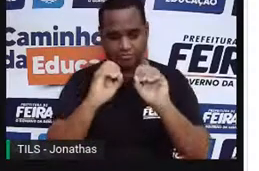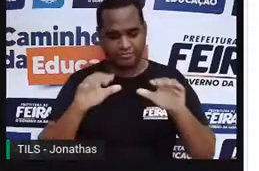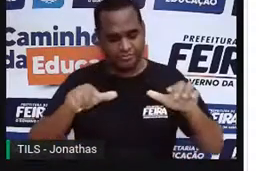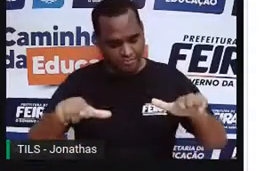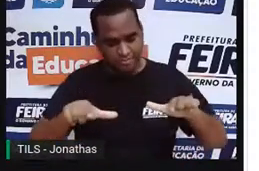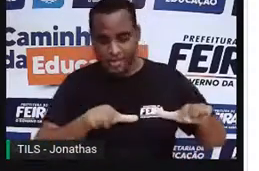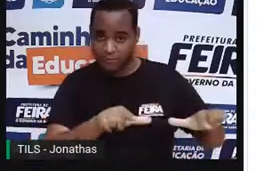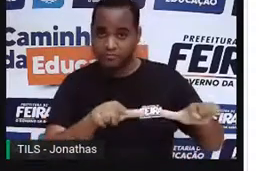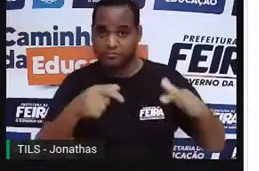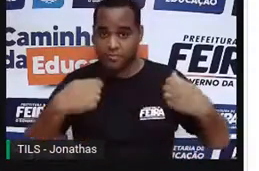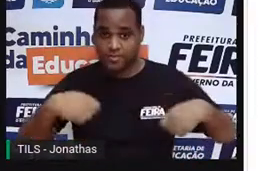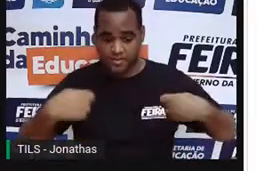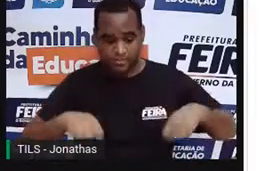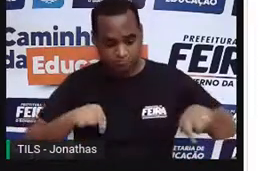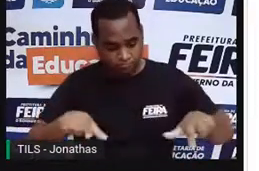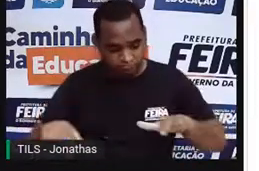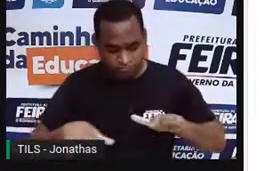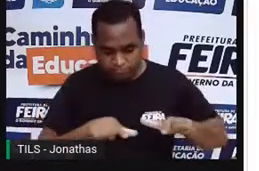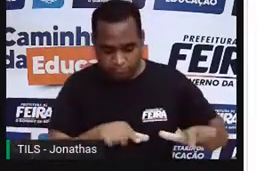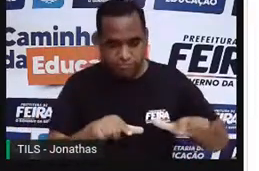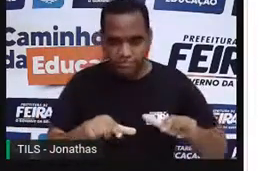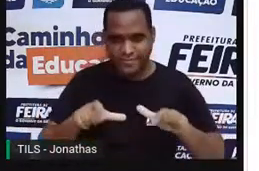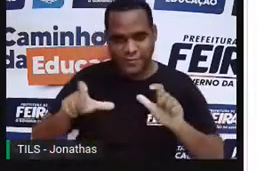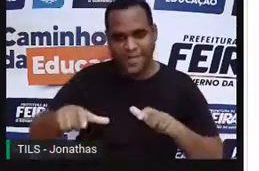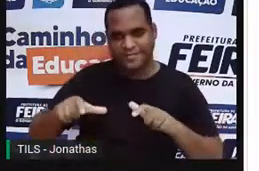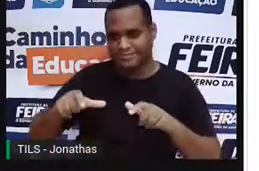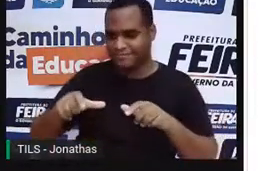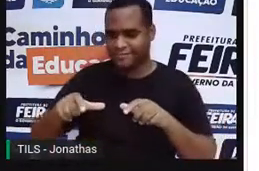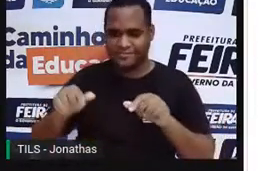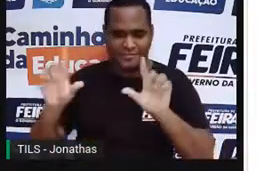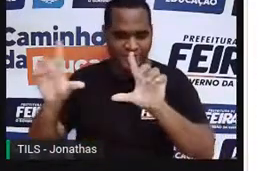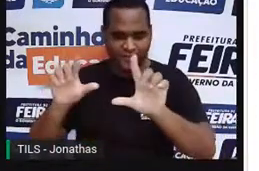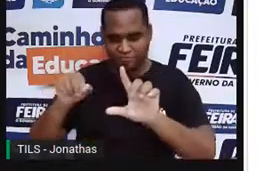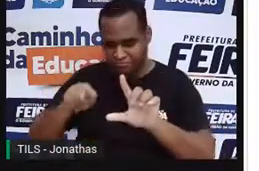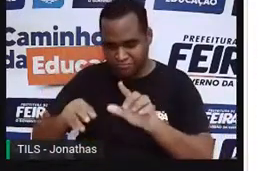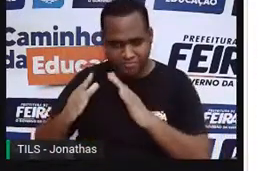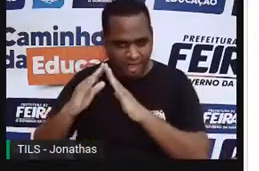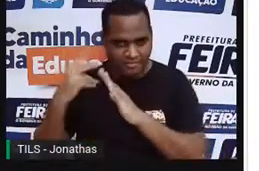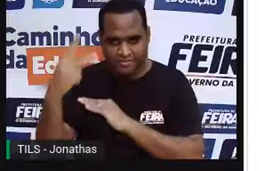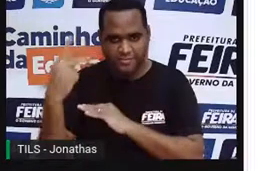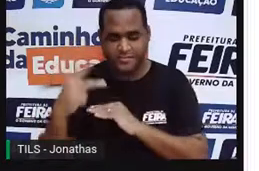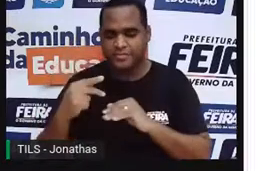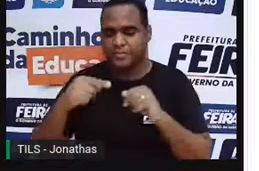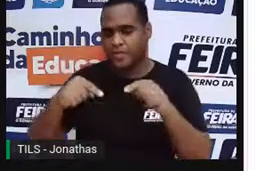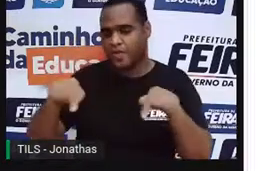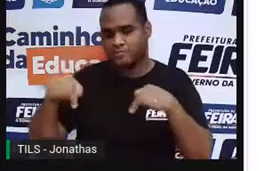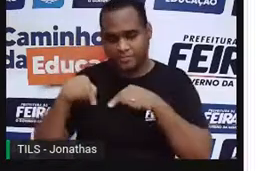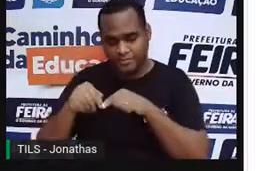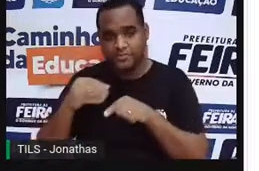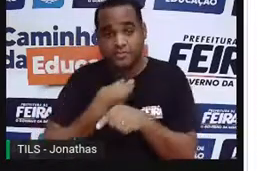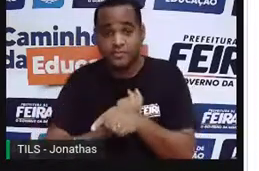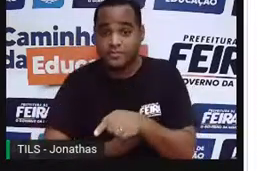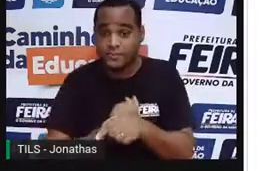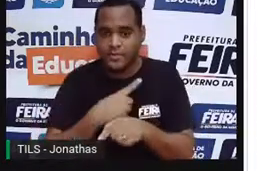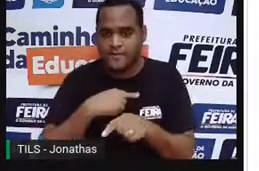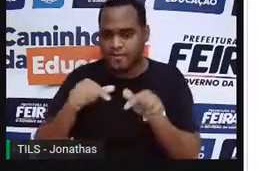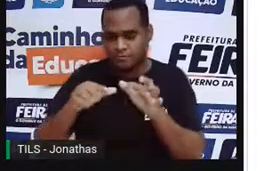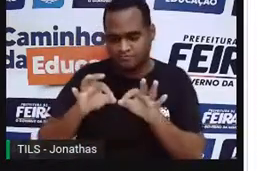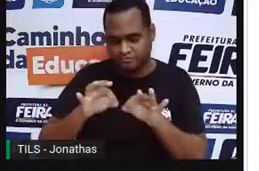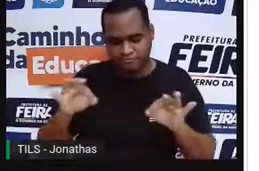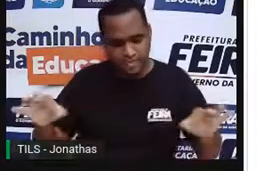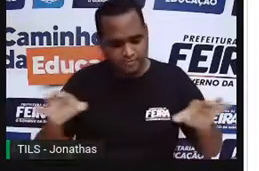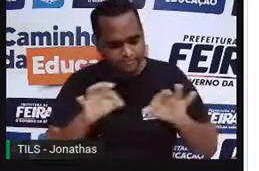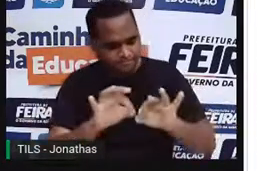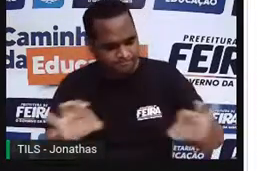cerâmicas de piso para colocar numa sala então você vai medir a superfície daquela sala Para de subir